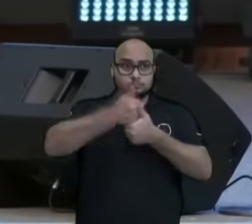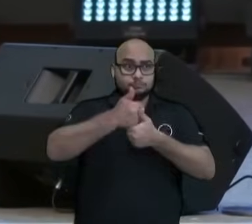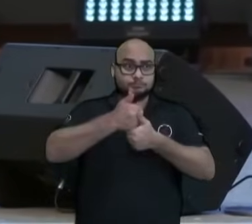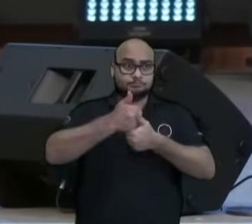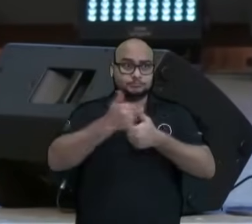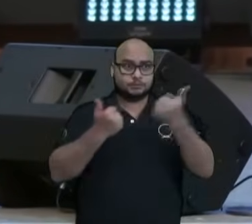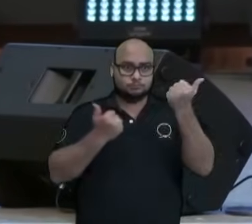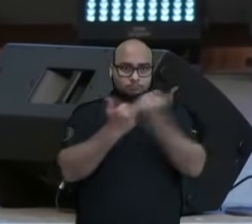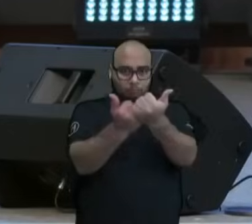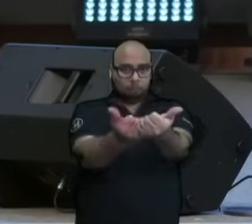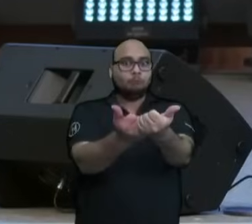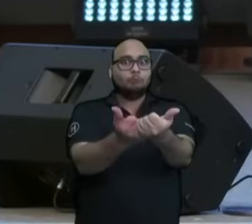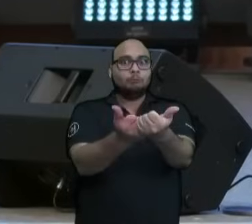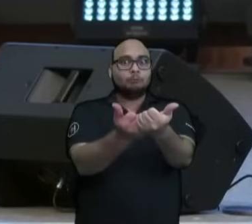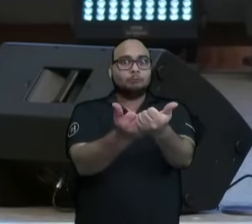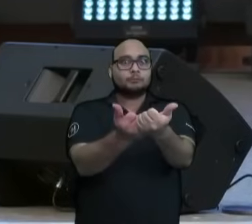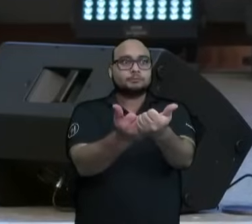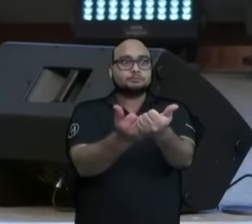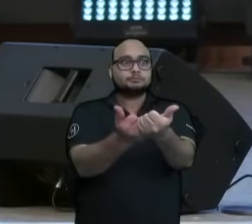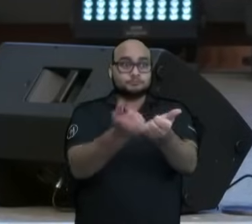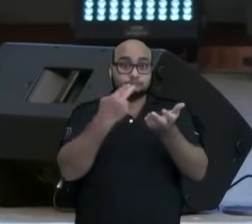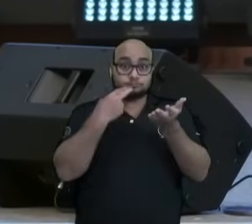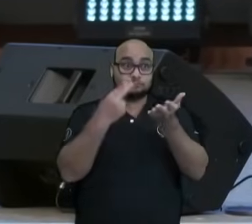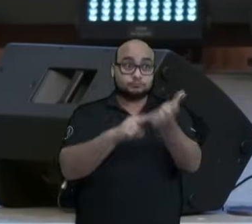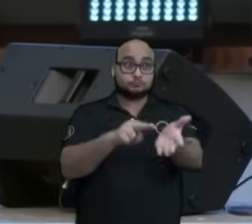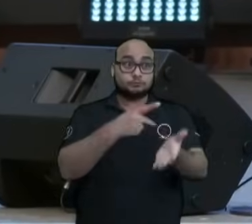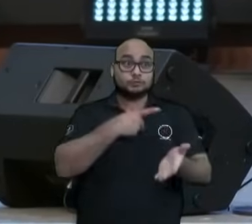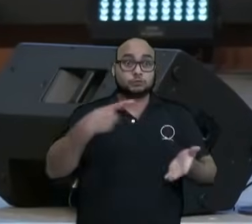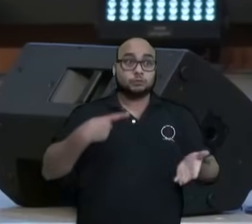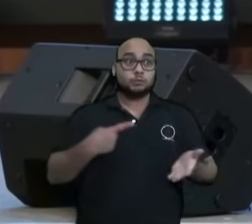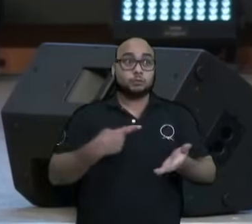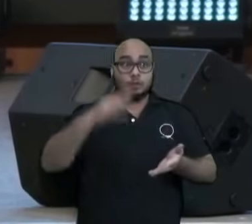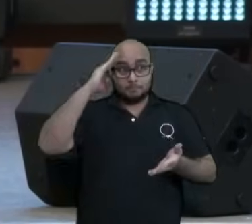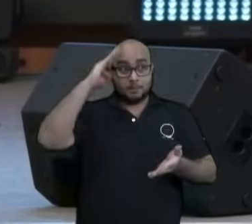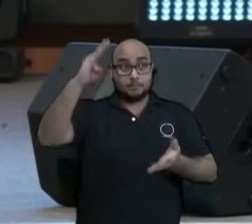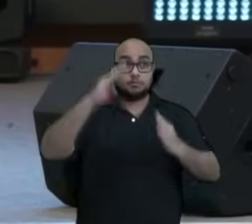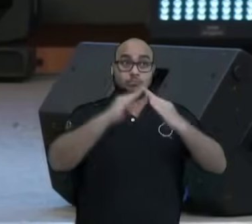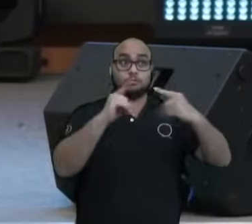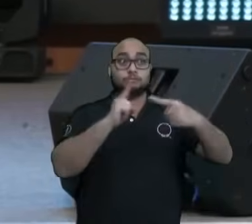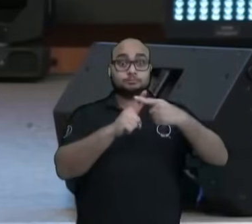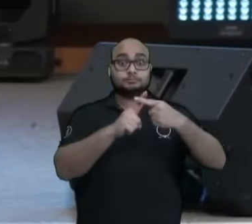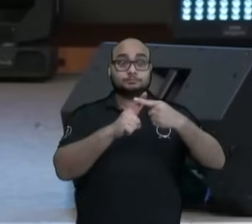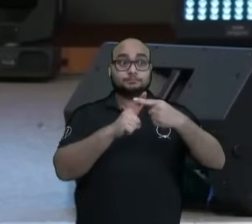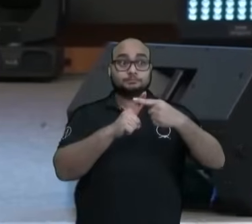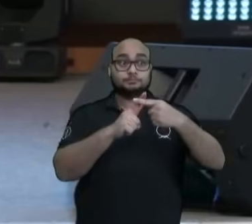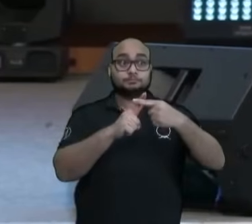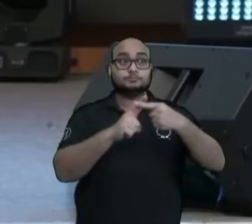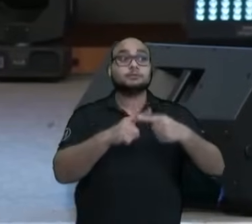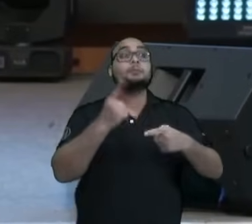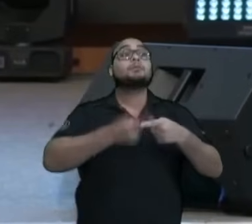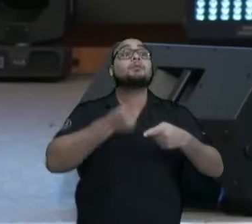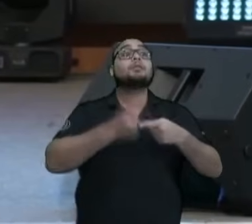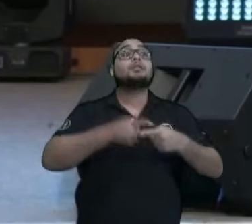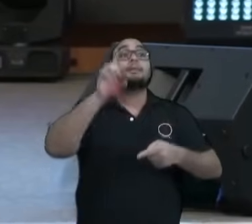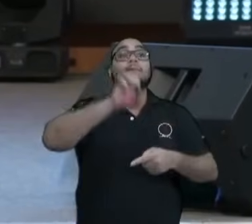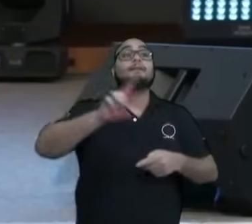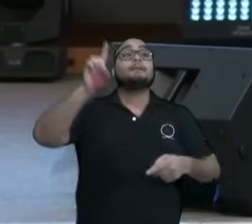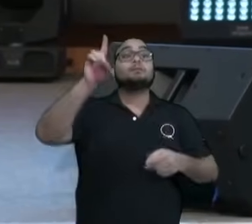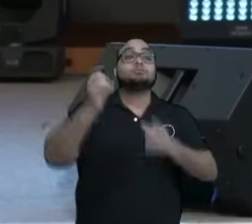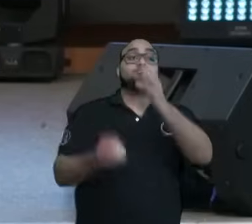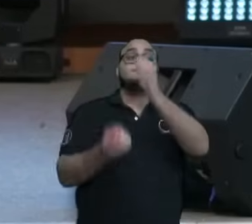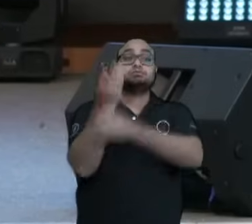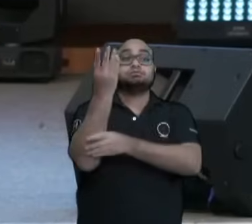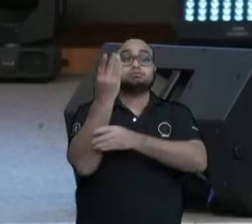porque Deus é o que criou o princípio da autoridade ao anjo da igreja eu não tô perguntando se seu pastor é